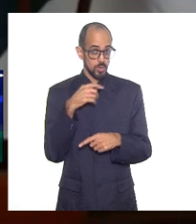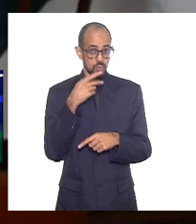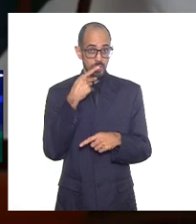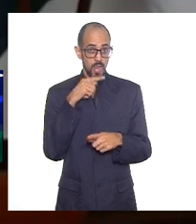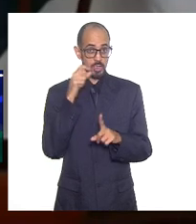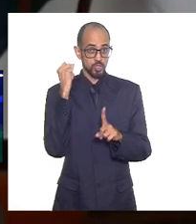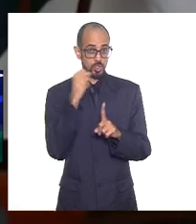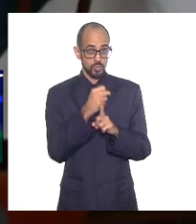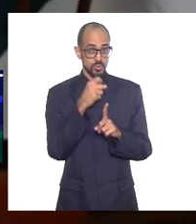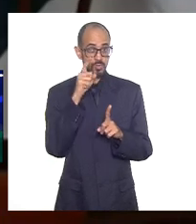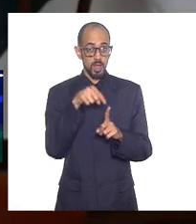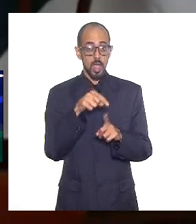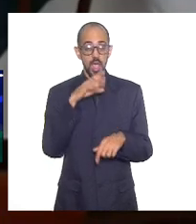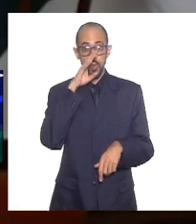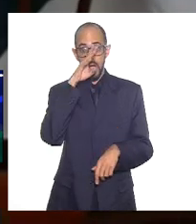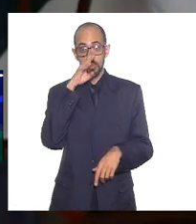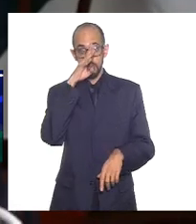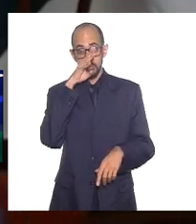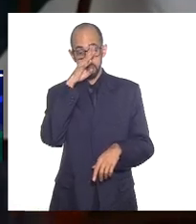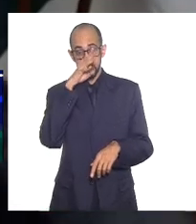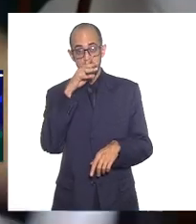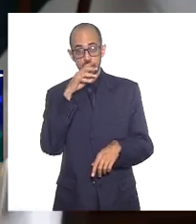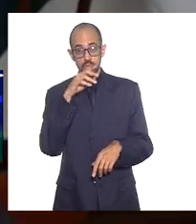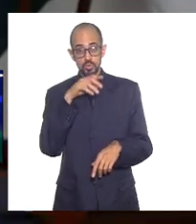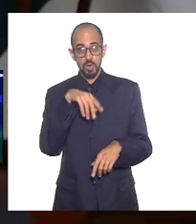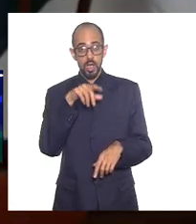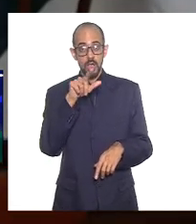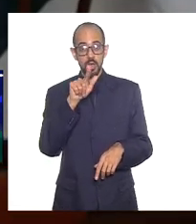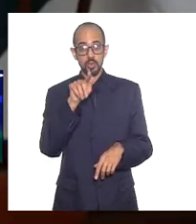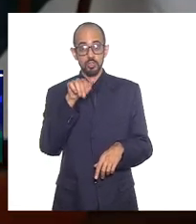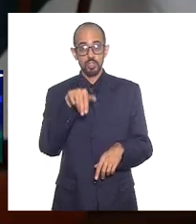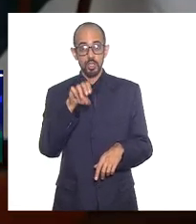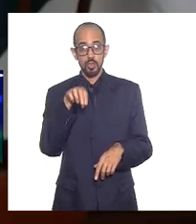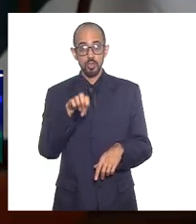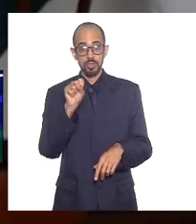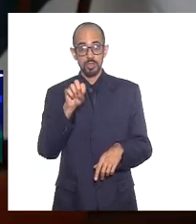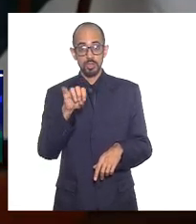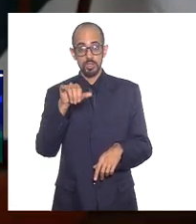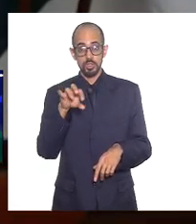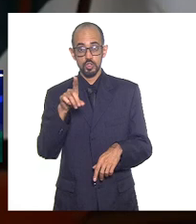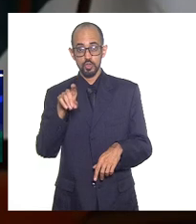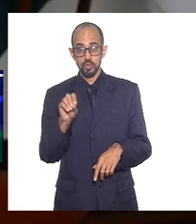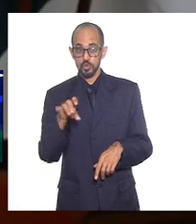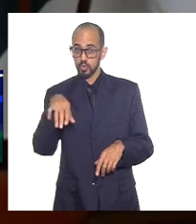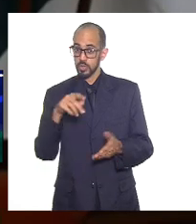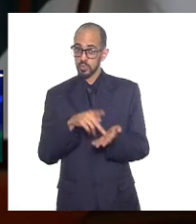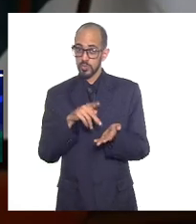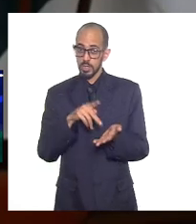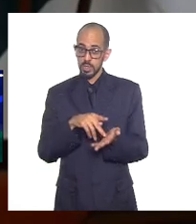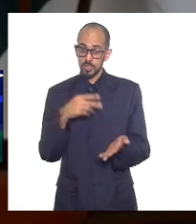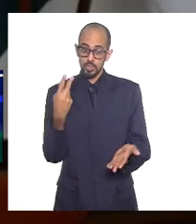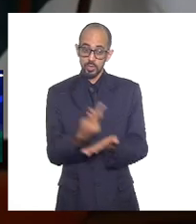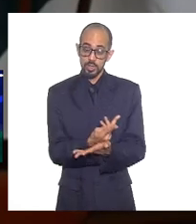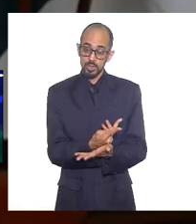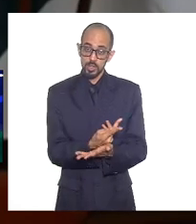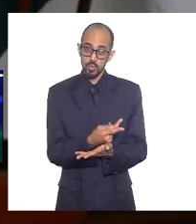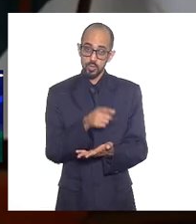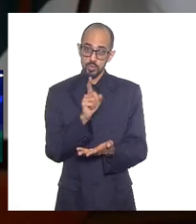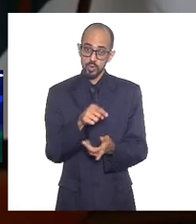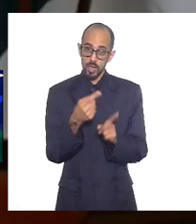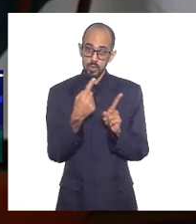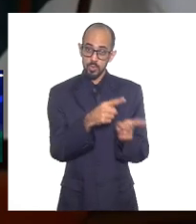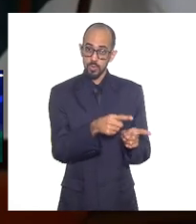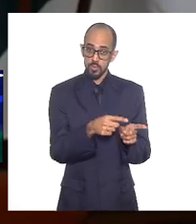afronta. É uma afronta aos genocídios que tiveram na história da humanidade. É uma afronta.